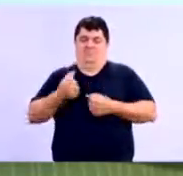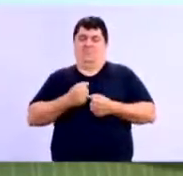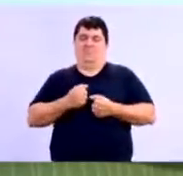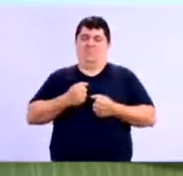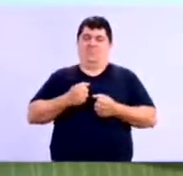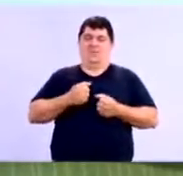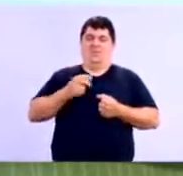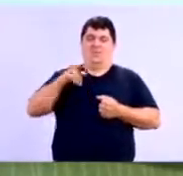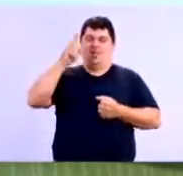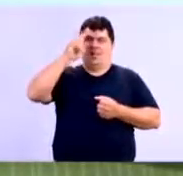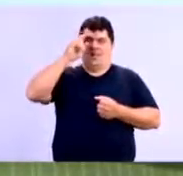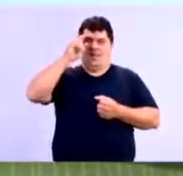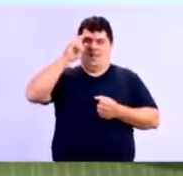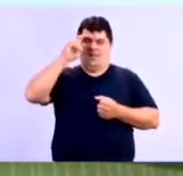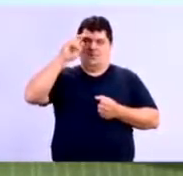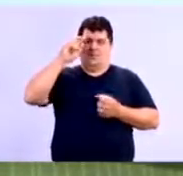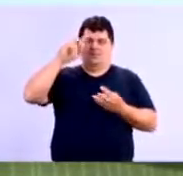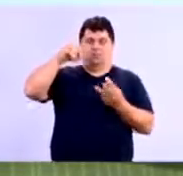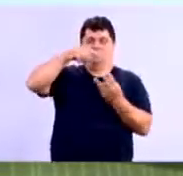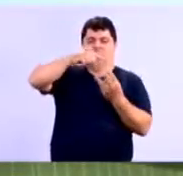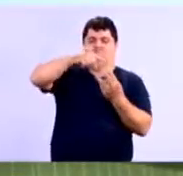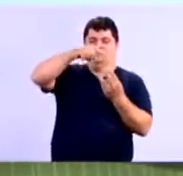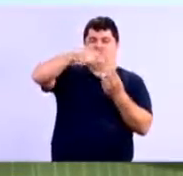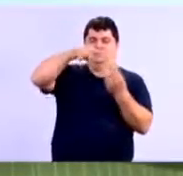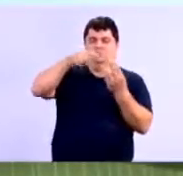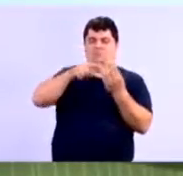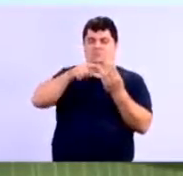daquele tripé que a gente expôs. A gente expôs liquidez,